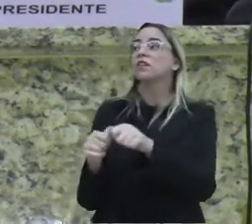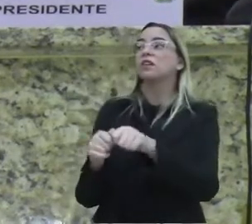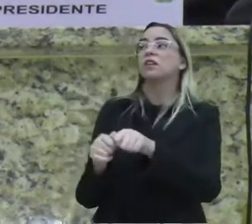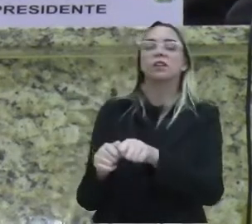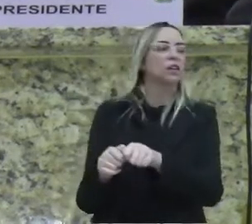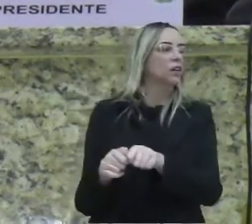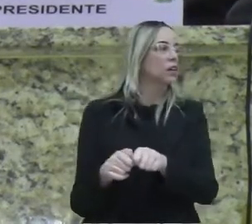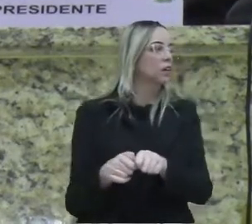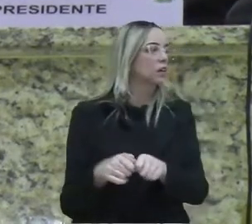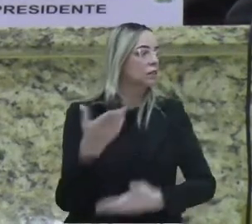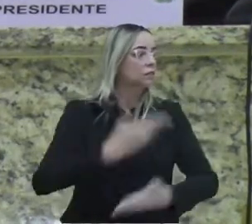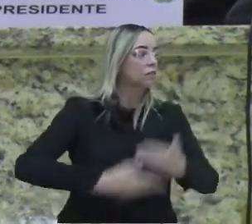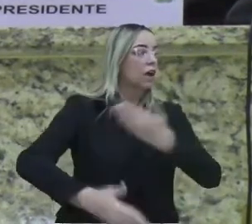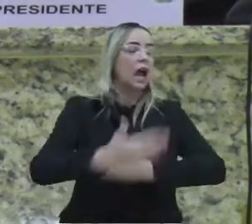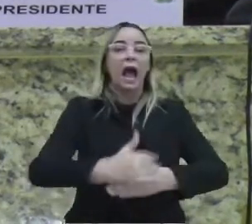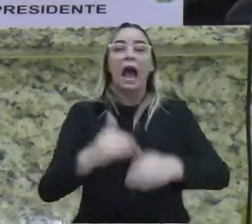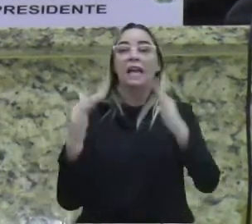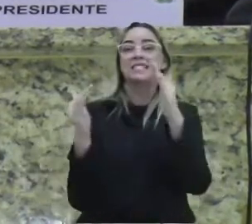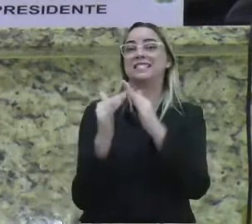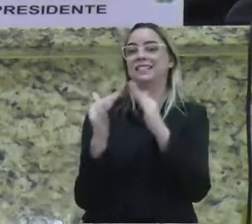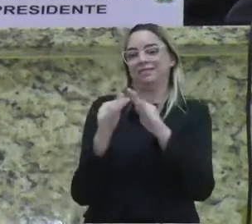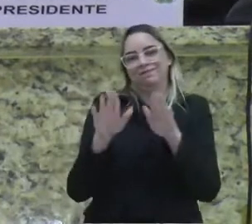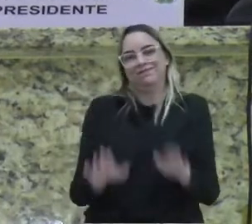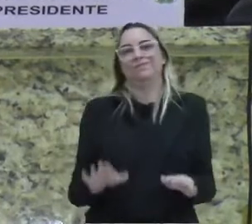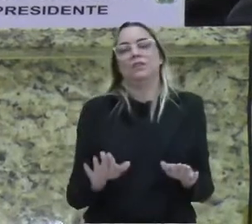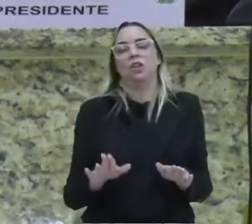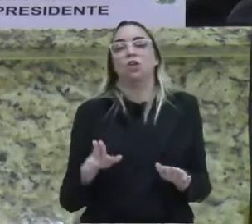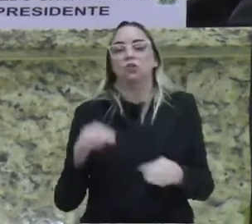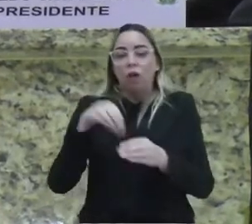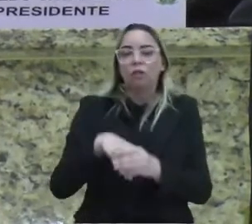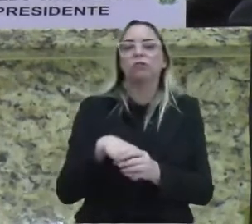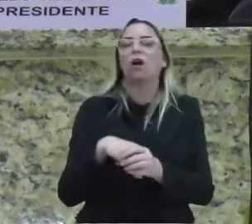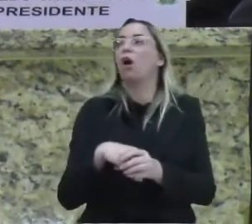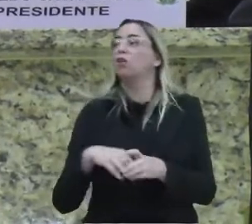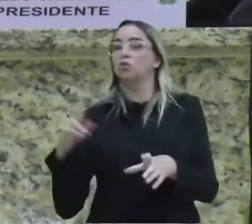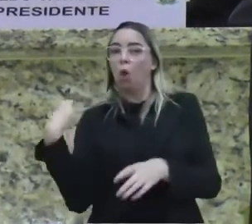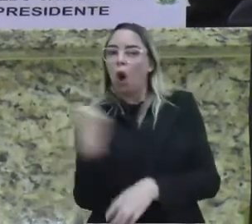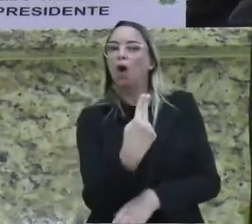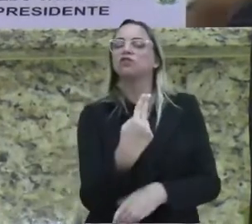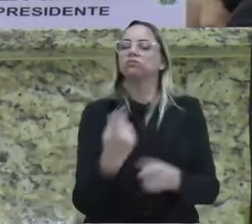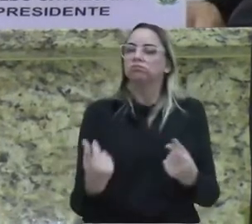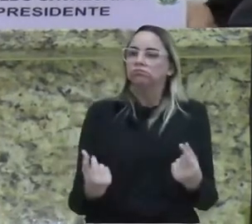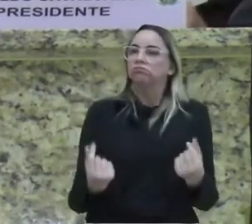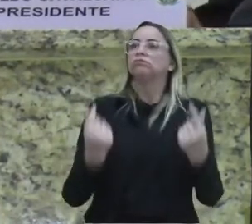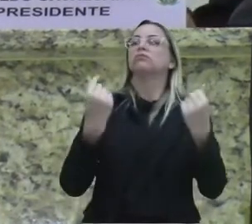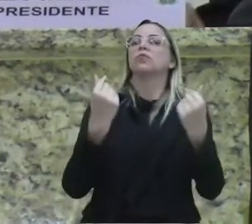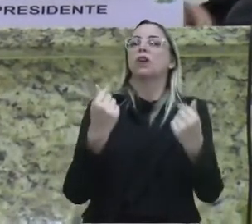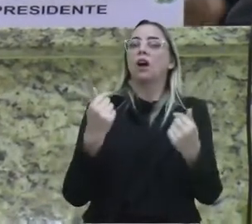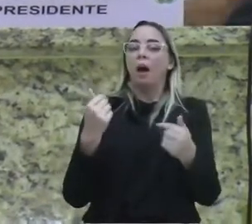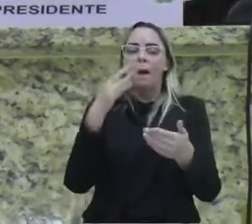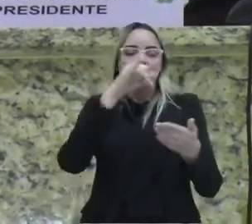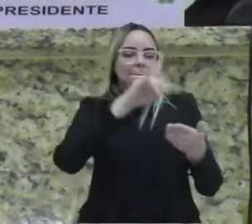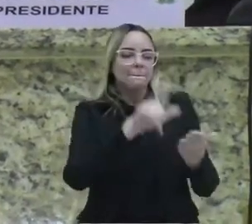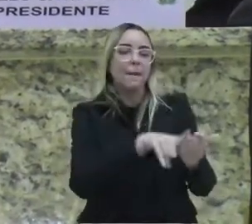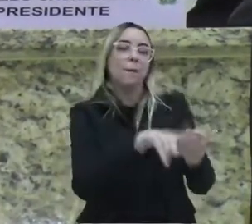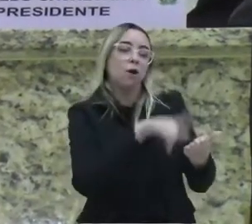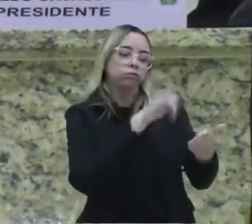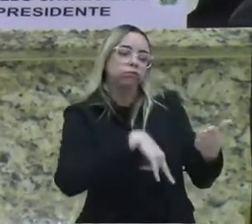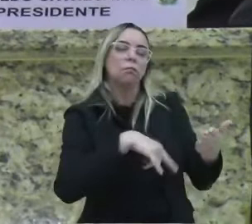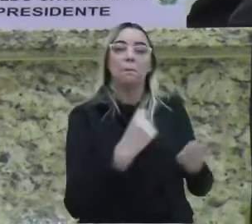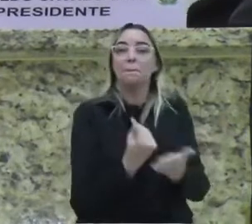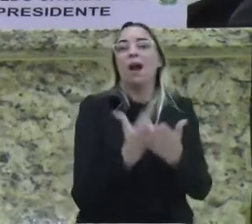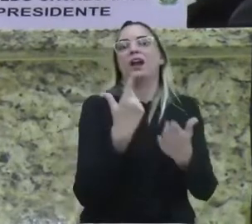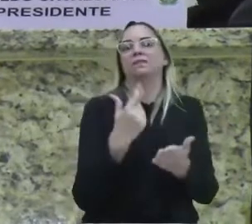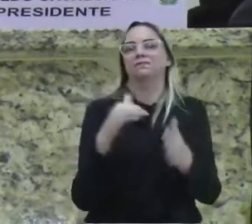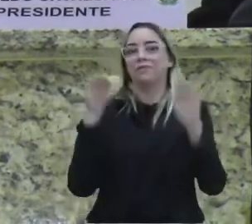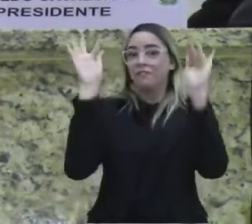conseguia acompanhar de casa. Então, nós também conseguimos ali uma economia relacionada à folha de pagamento. Fez com que, no final do